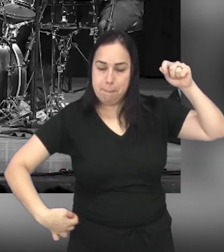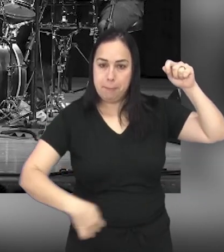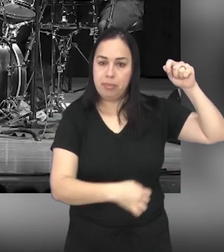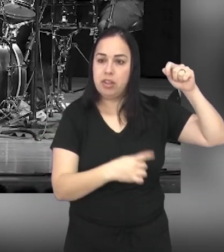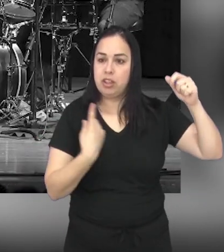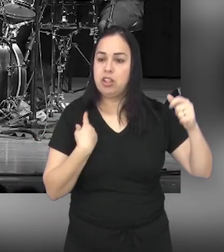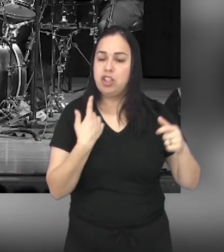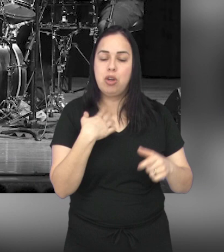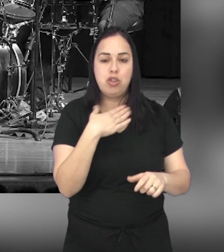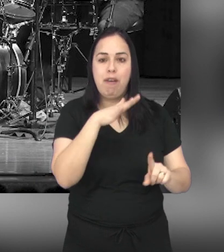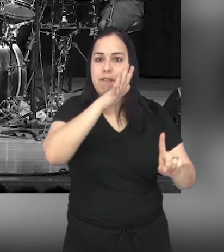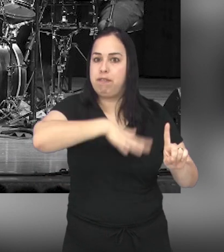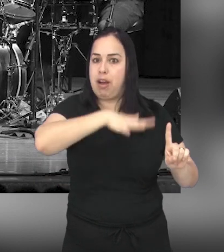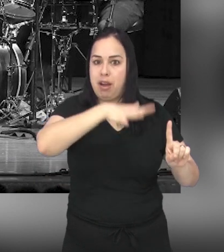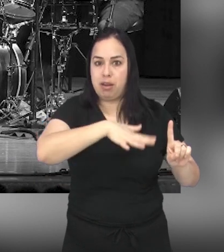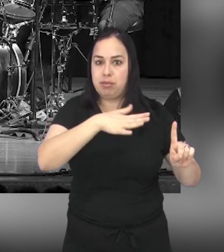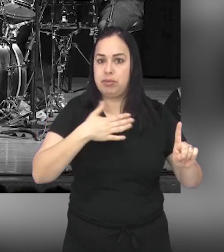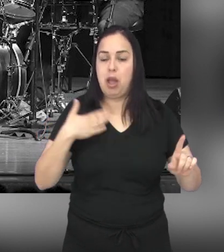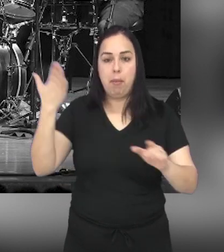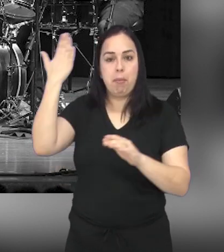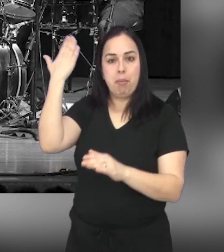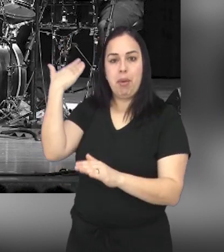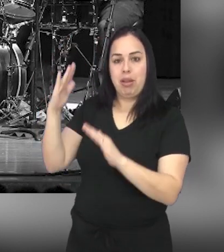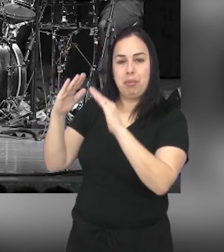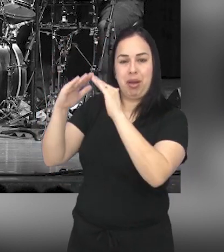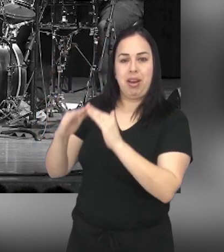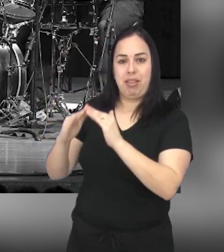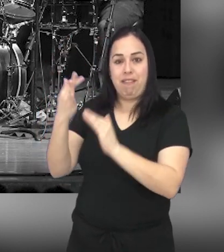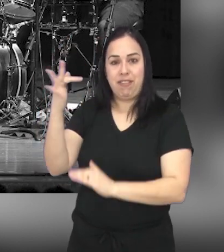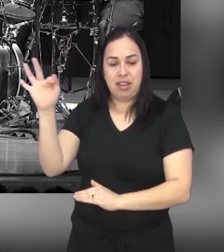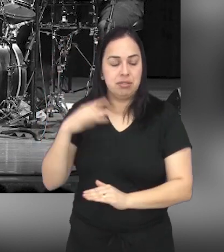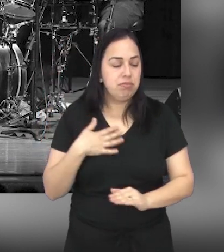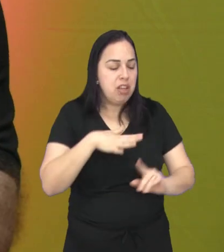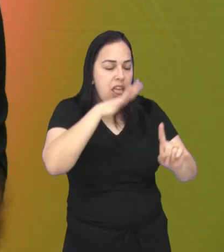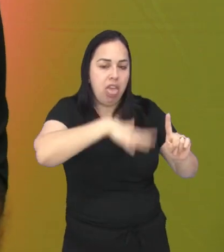sou muito fã deles desde que eu morava em Paris. Um amigo meu foi para São Paulo e me trouxe